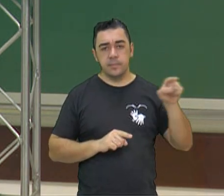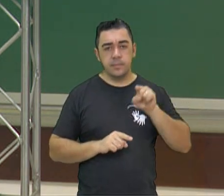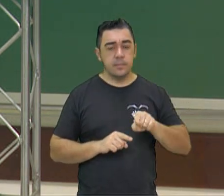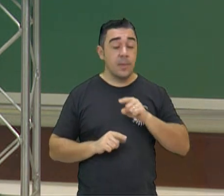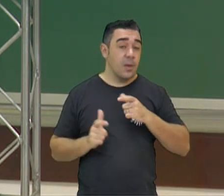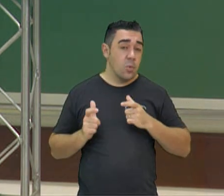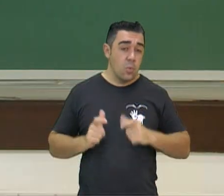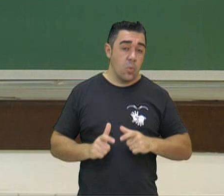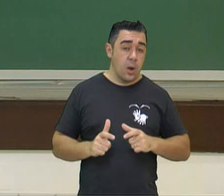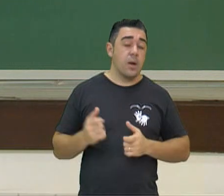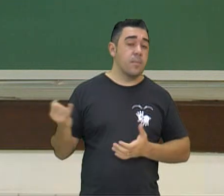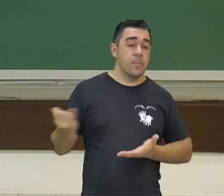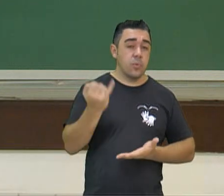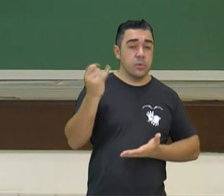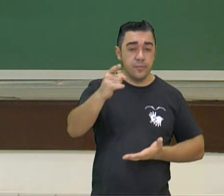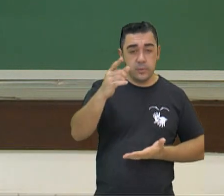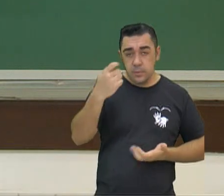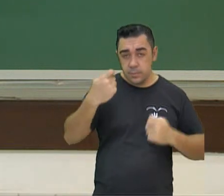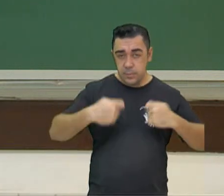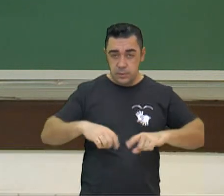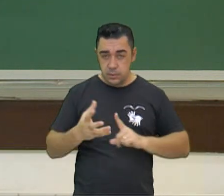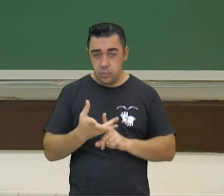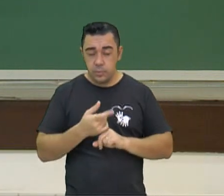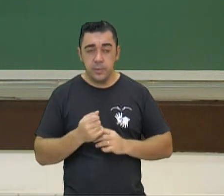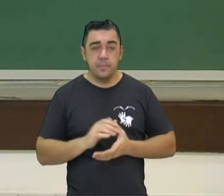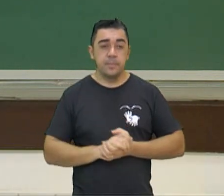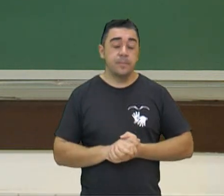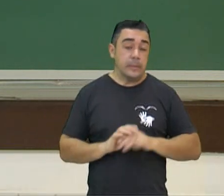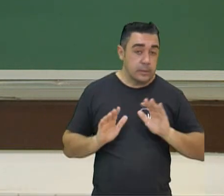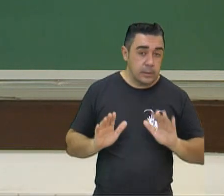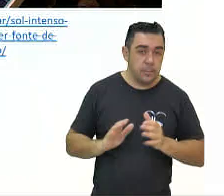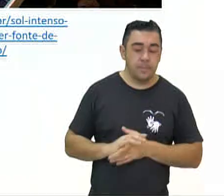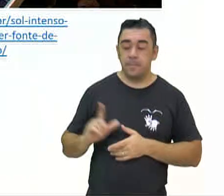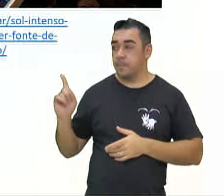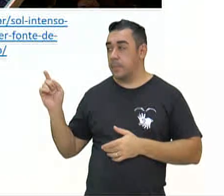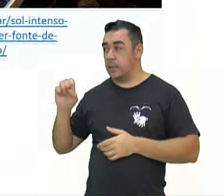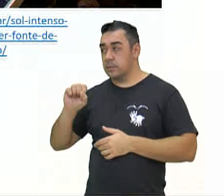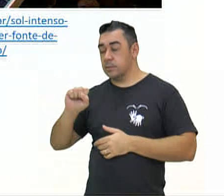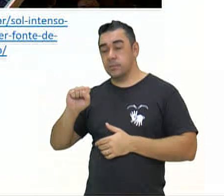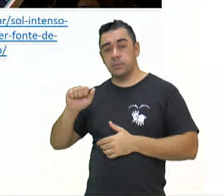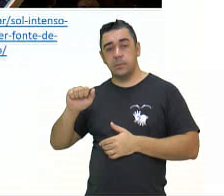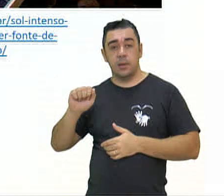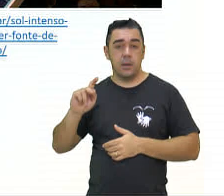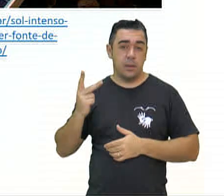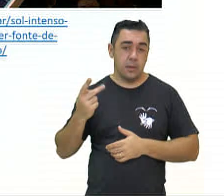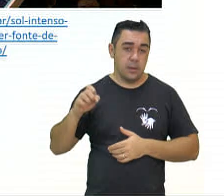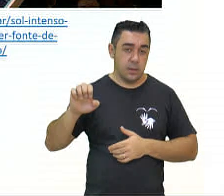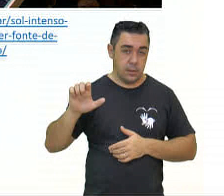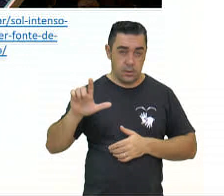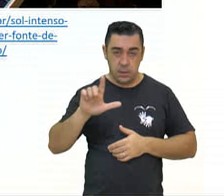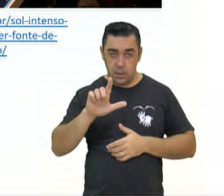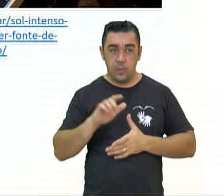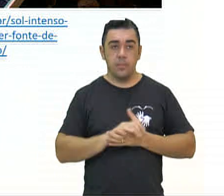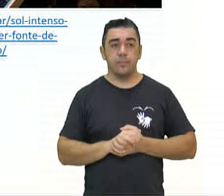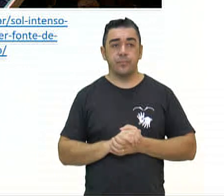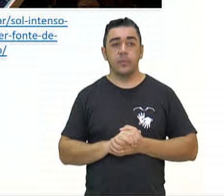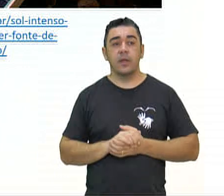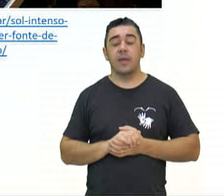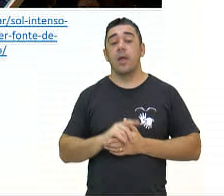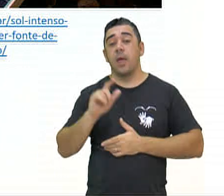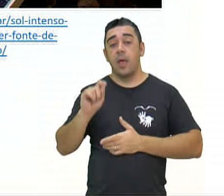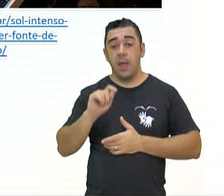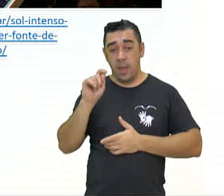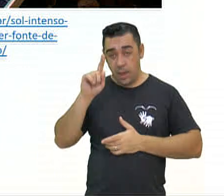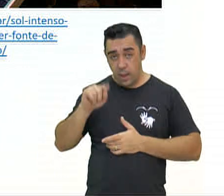São pontos fundamentais que você deve dominar. Muito bem. O Sahel é uma área, olha, eu coloquei essa fotografia aí, é